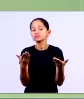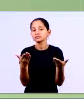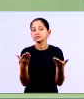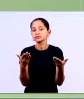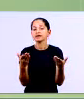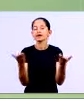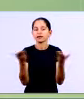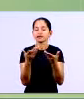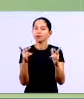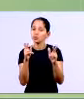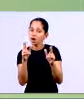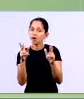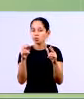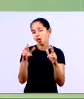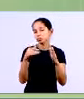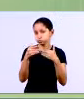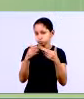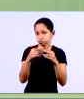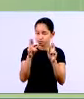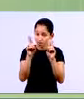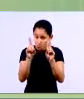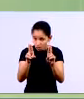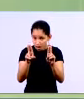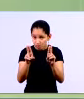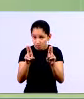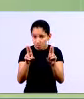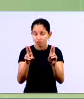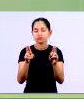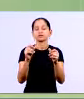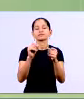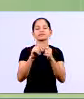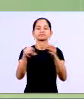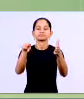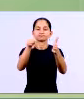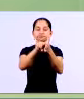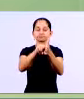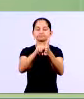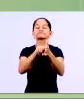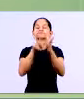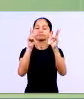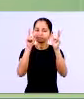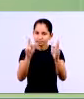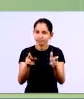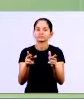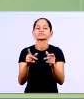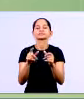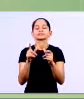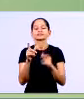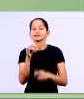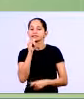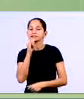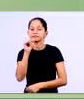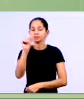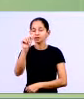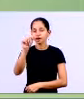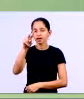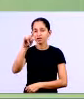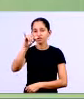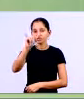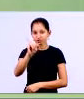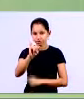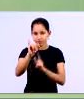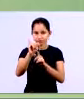com a que terminou no prefixo, com hífen também. Anti terminou com I,